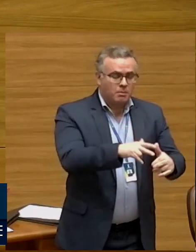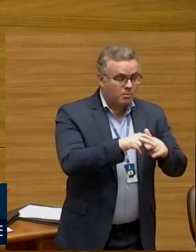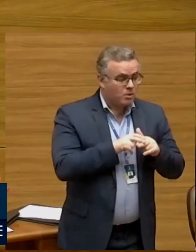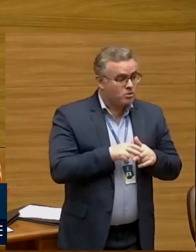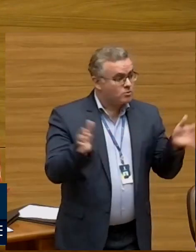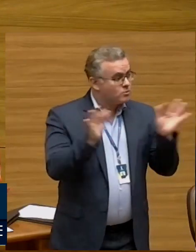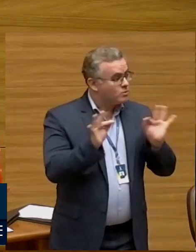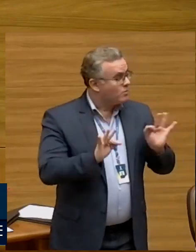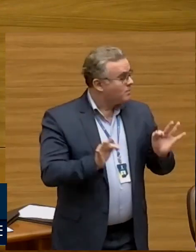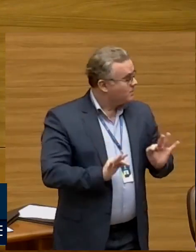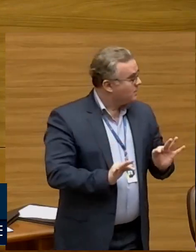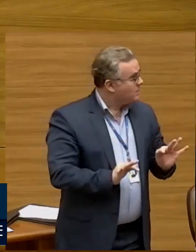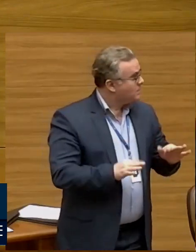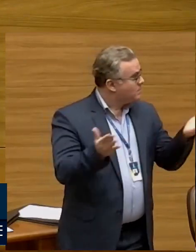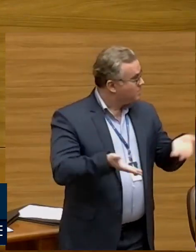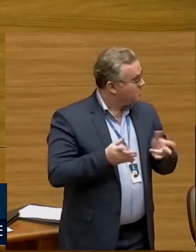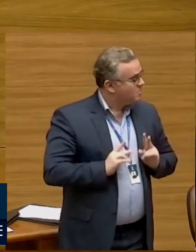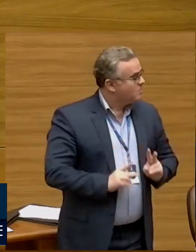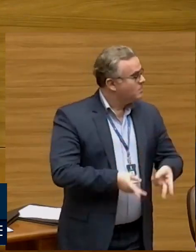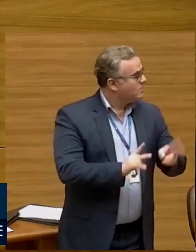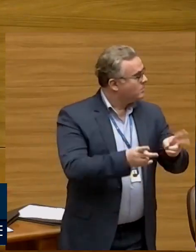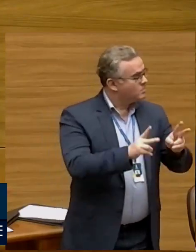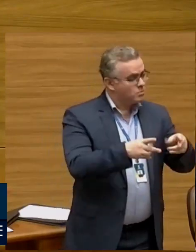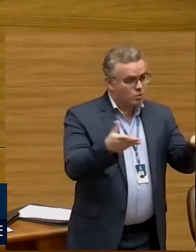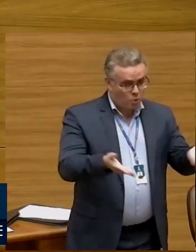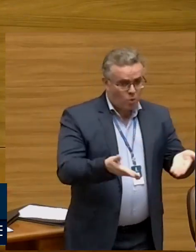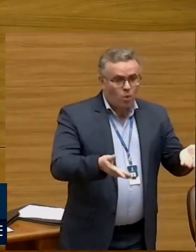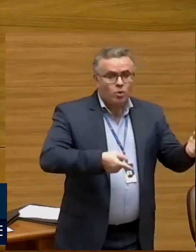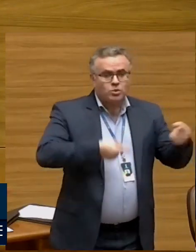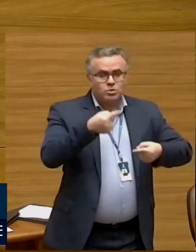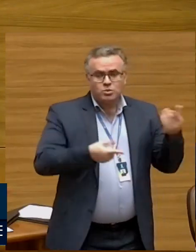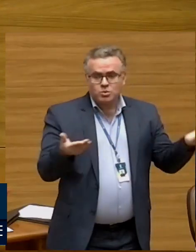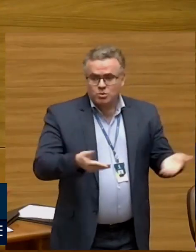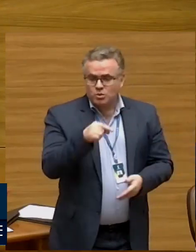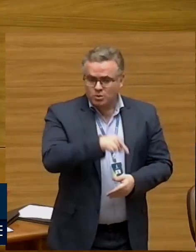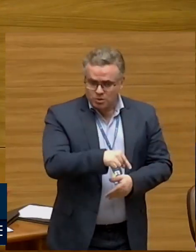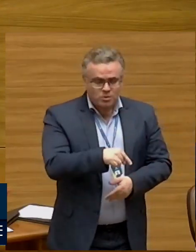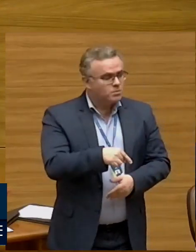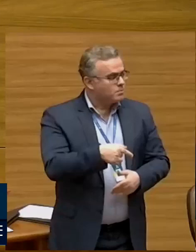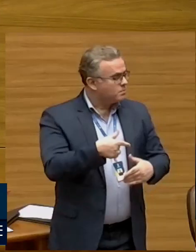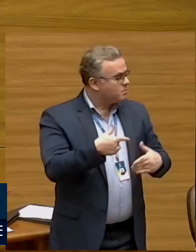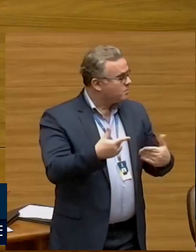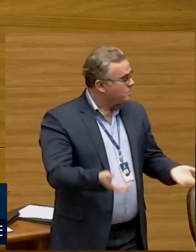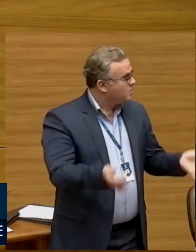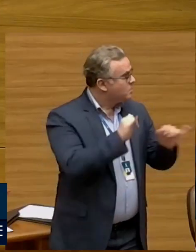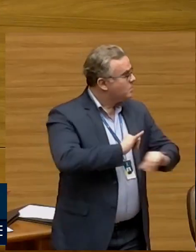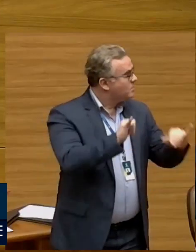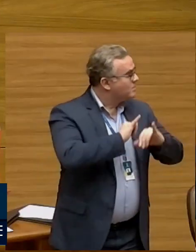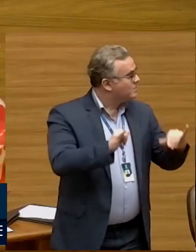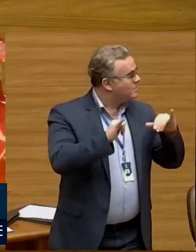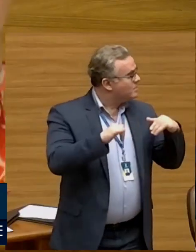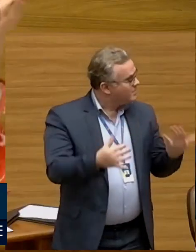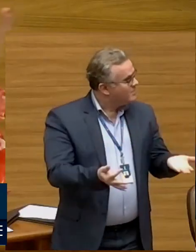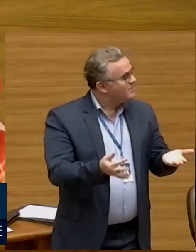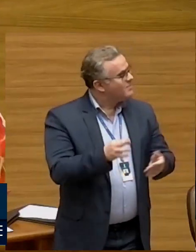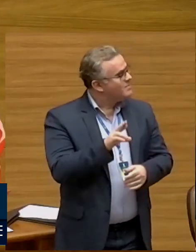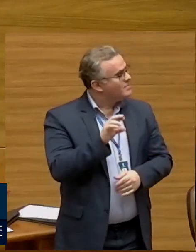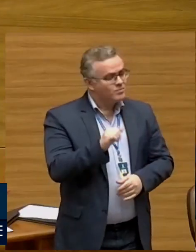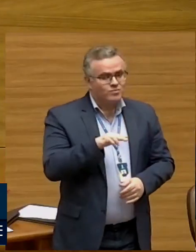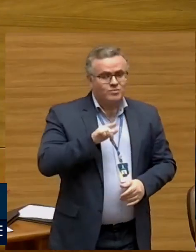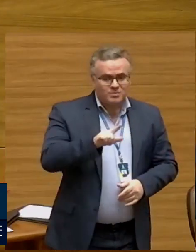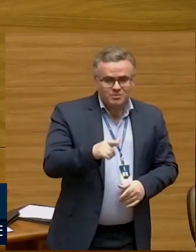feliz de dar continuidade, né, à discussão e trazer mais informação, já que o Raul não